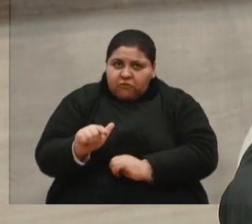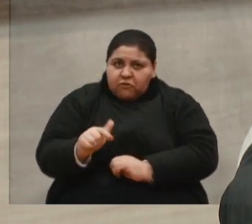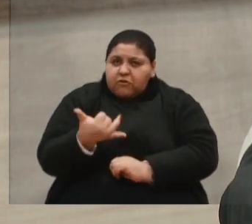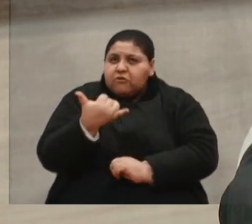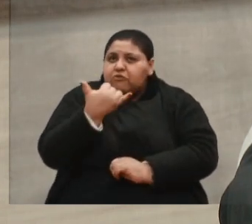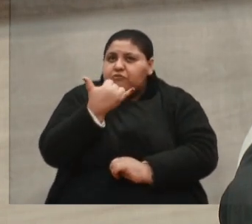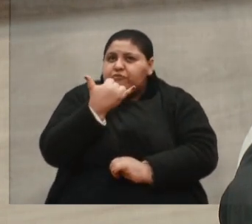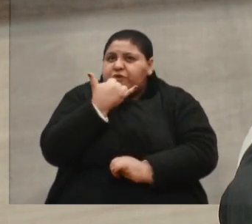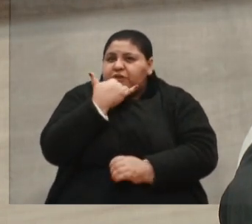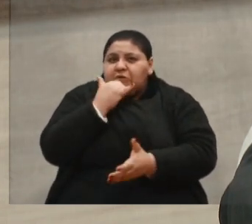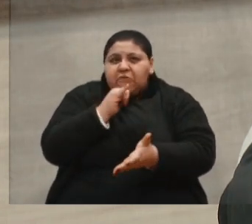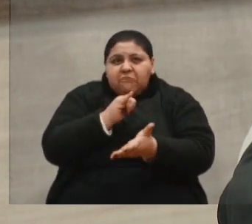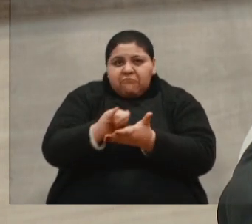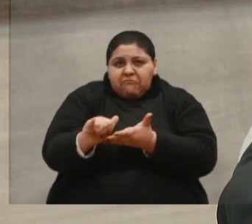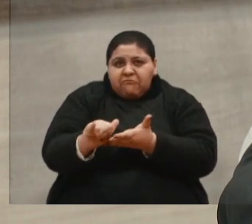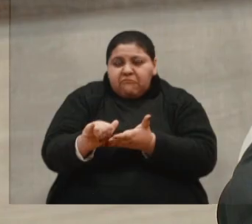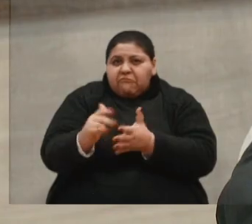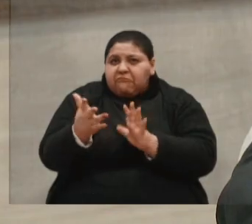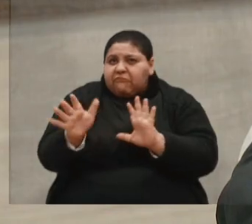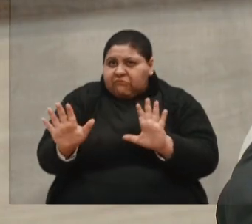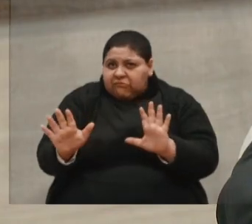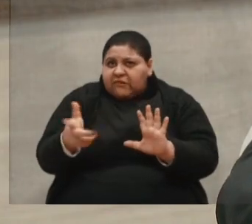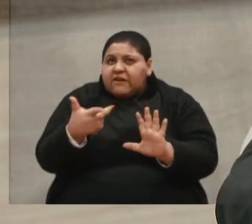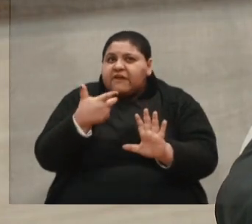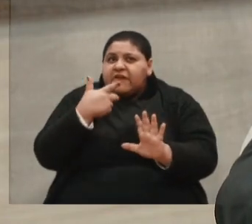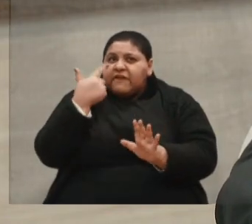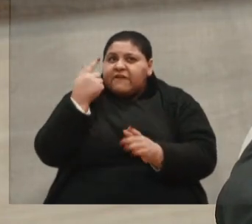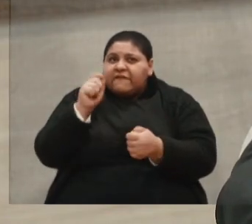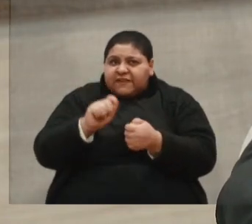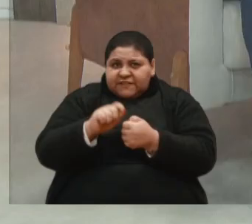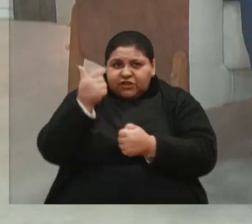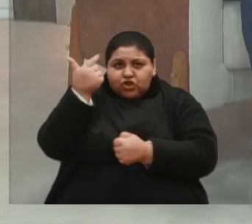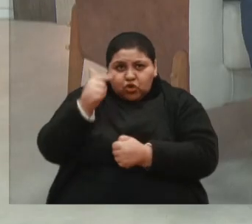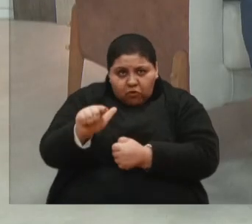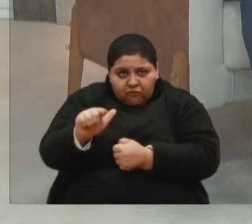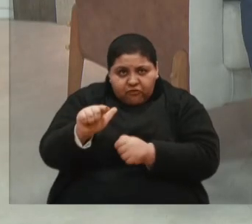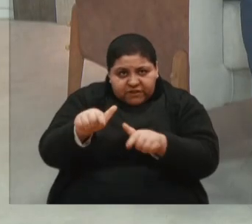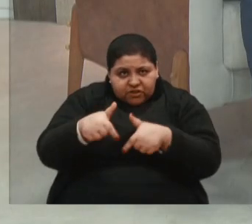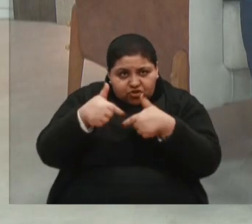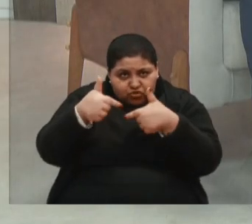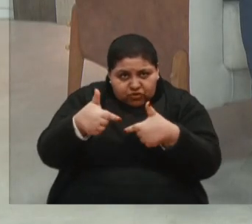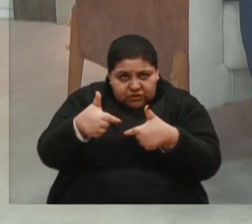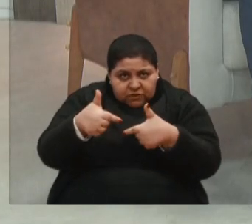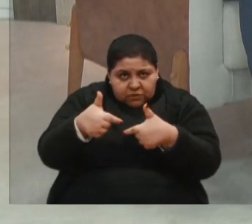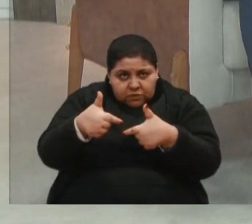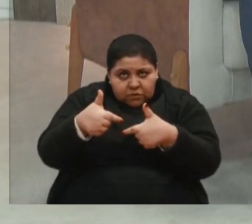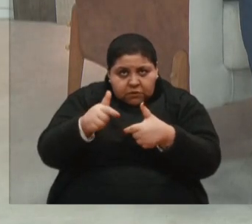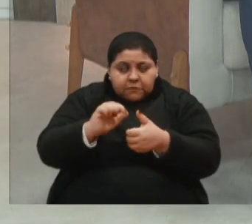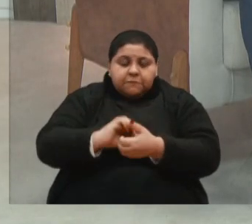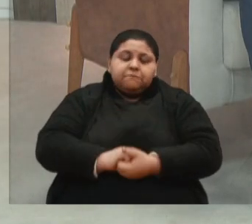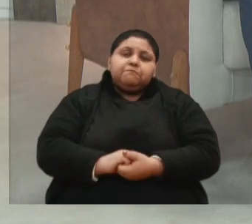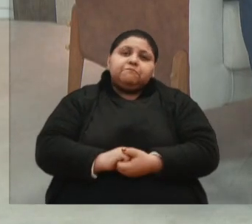reincidia. Sim. Com perdão pela cacofonia, mas repetia o ato. Mas é isso mesmo. A gente,